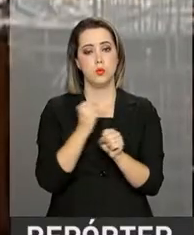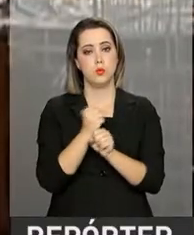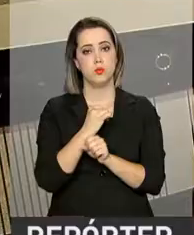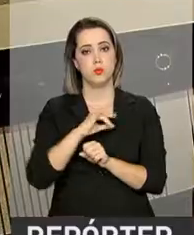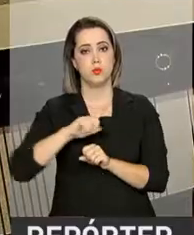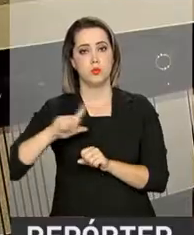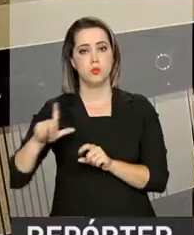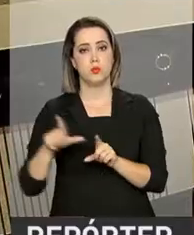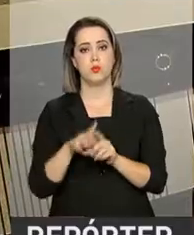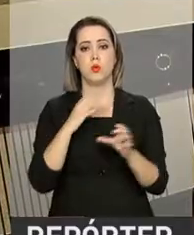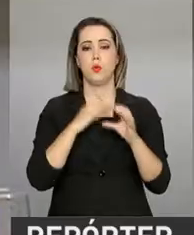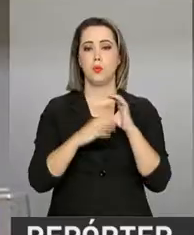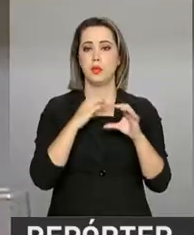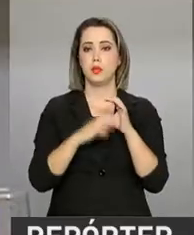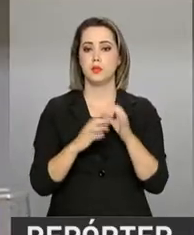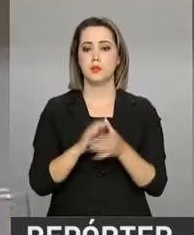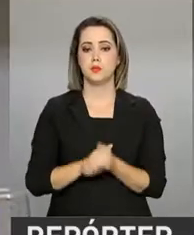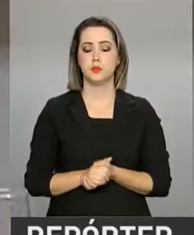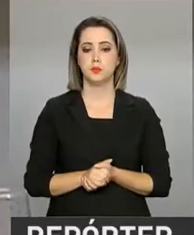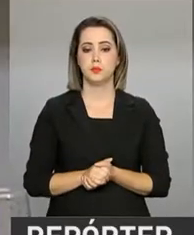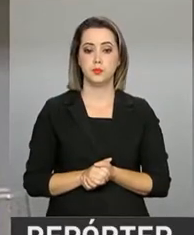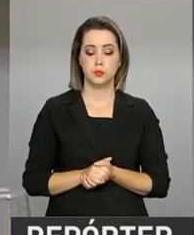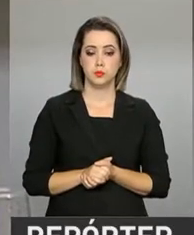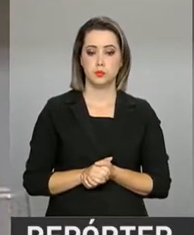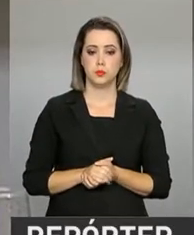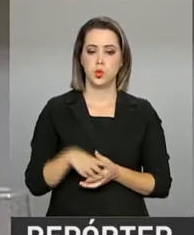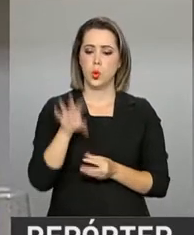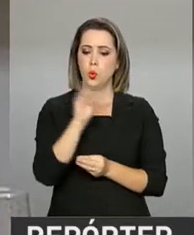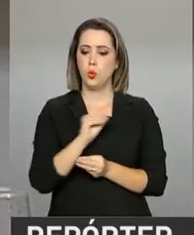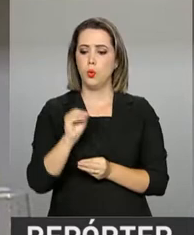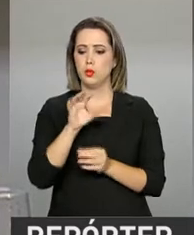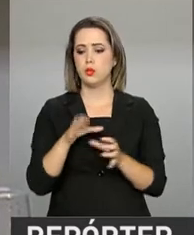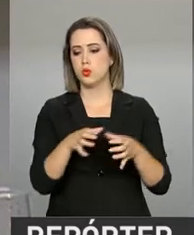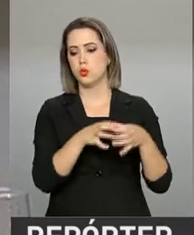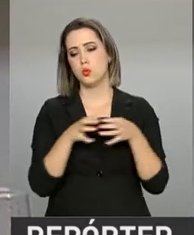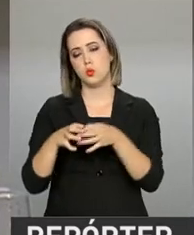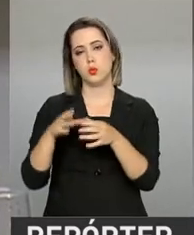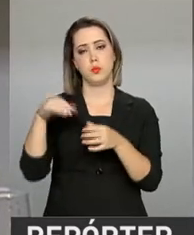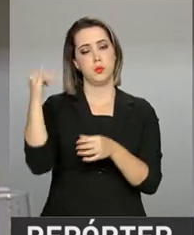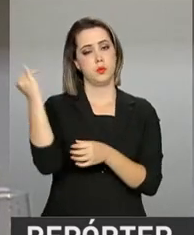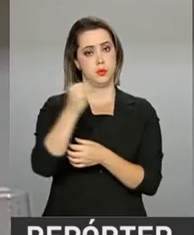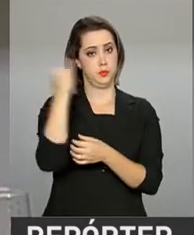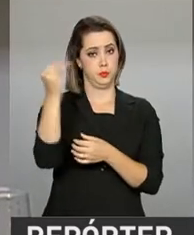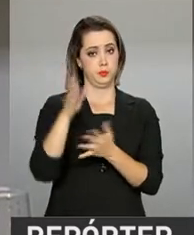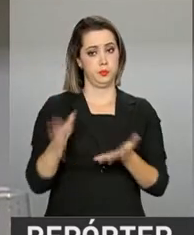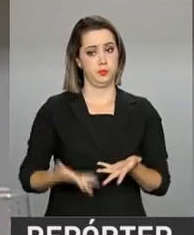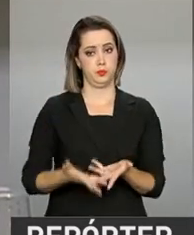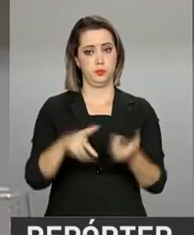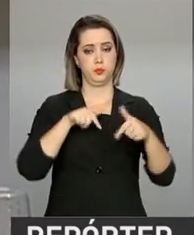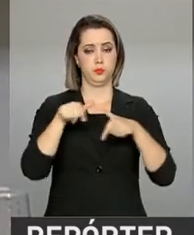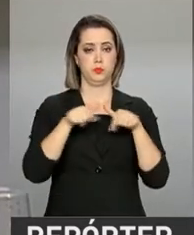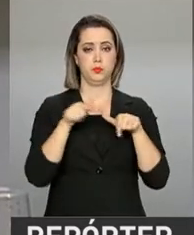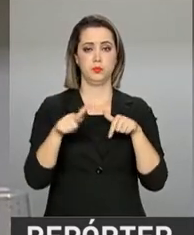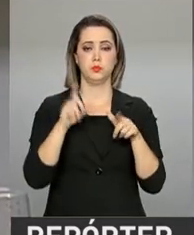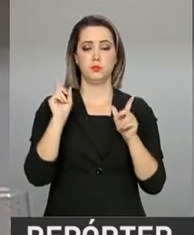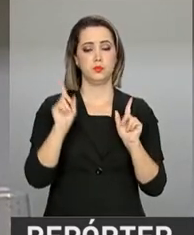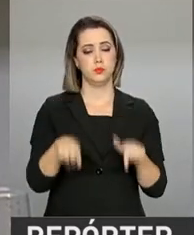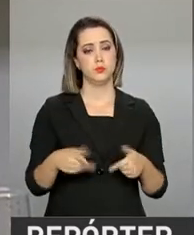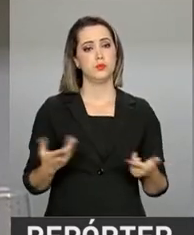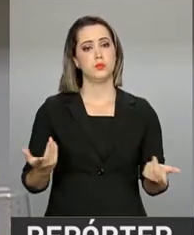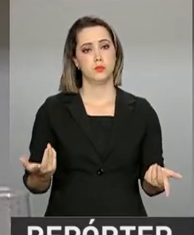civil e comunicação preserva setores importantes diz ela são de emprego e claramente